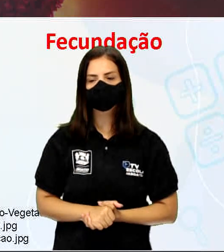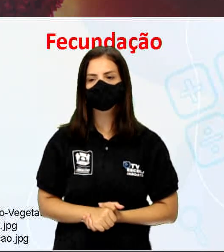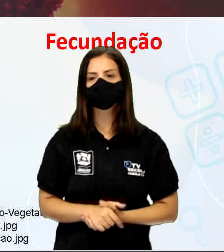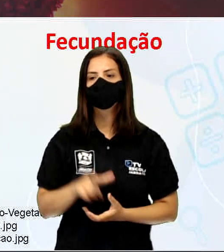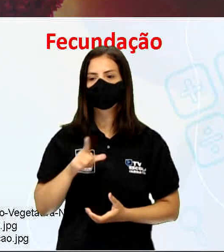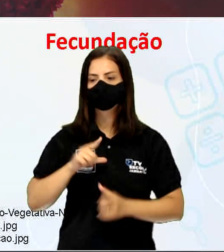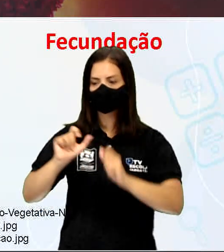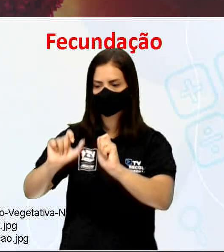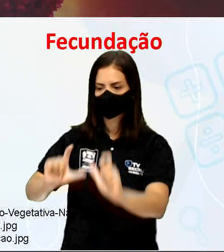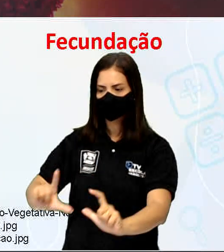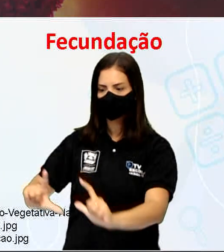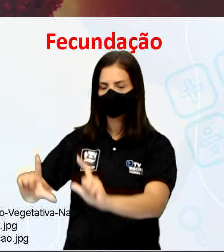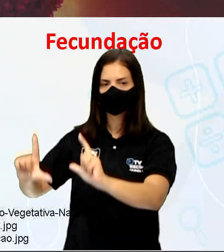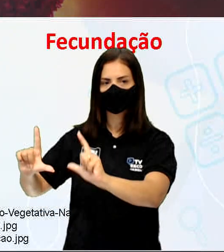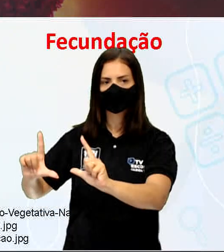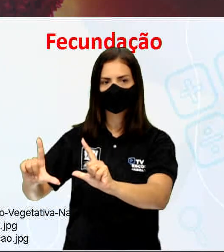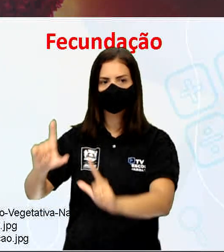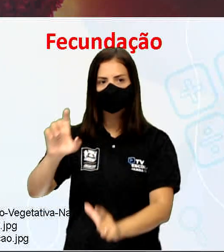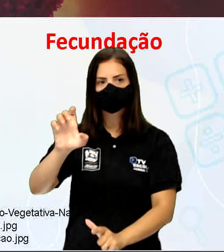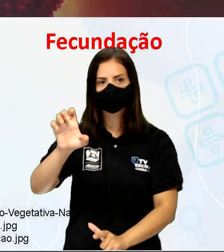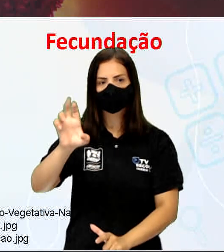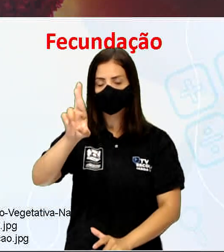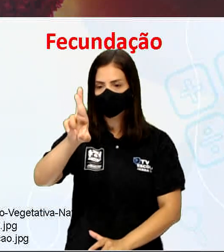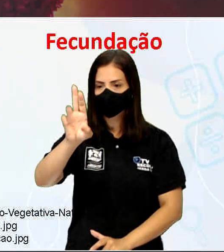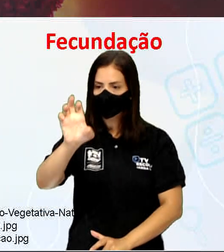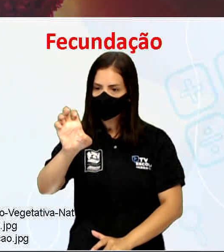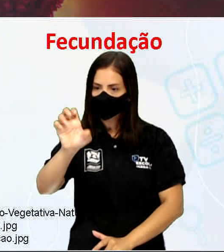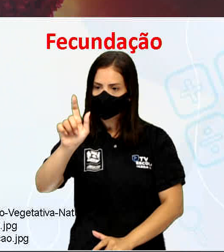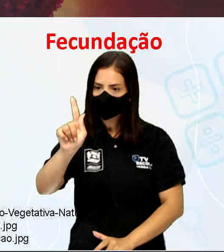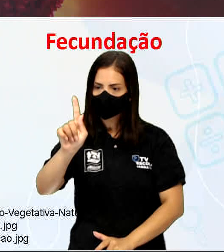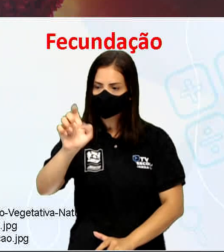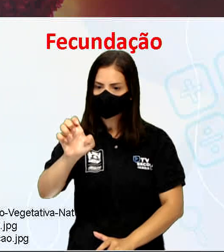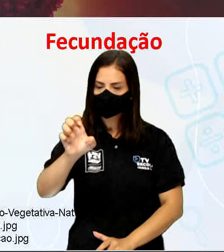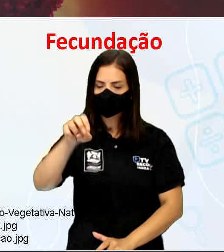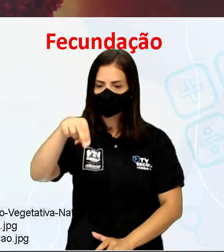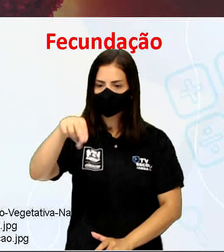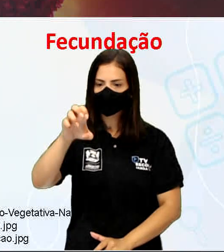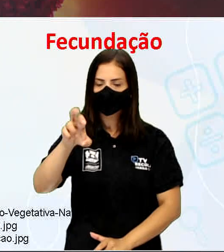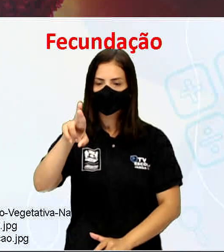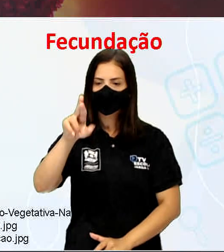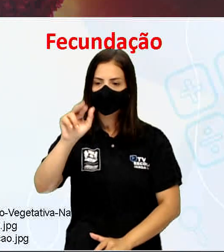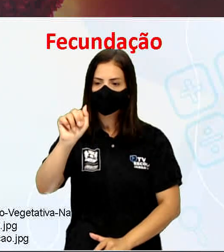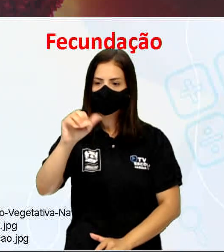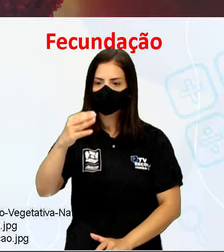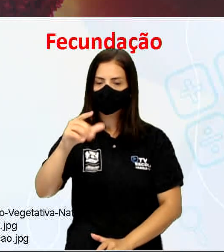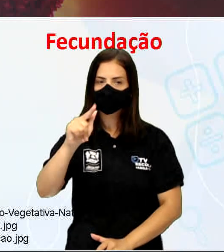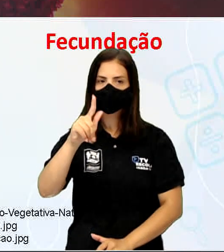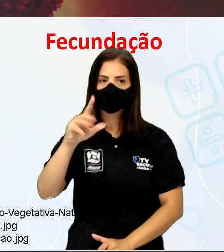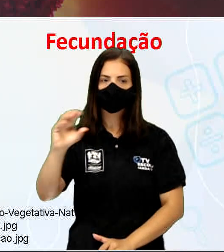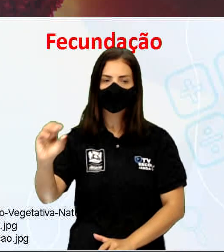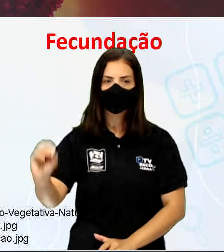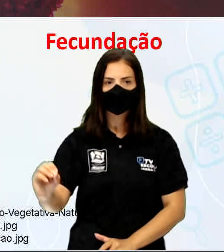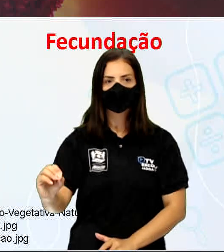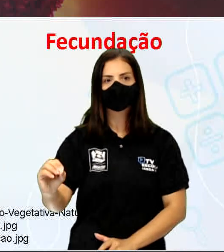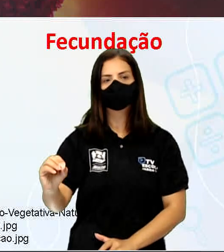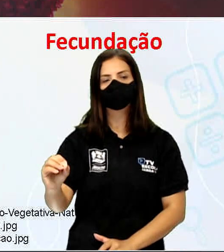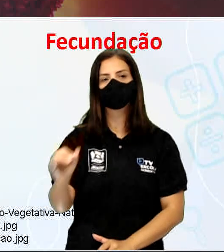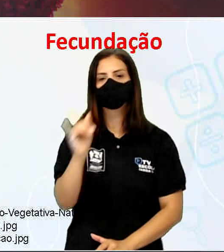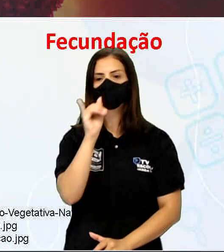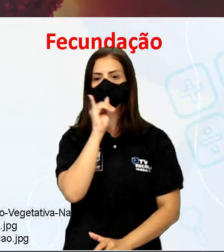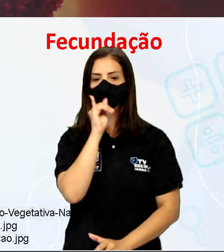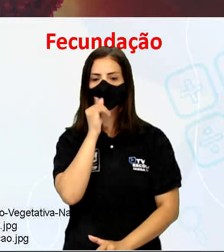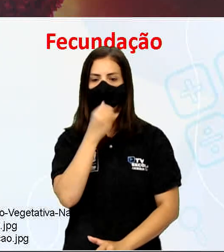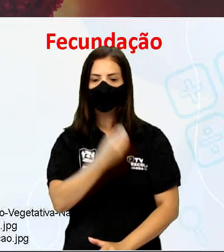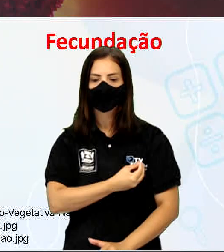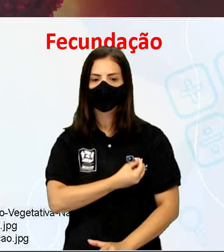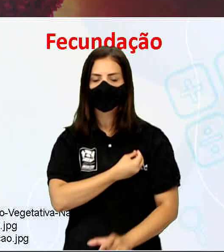regeneração, pela qual uma parte, um pedaço do corpo de um ser vivo pode dar origem a um novo ser vivo,